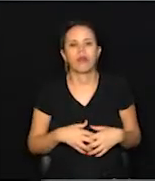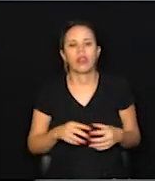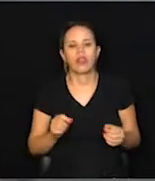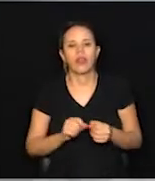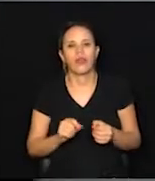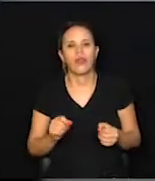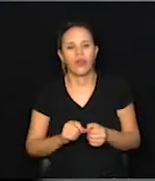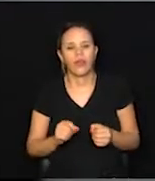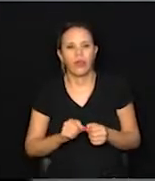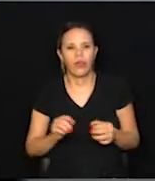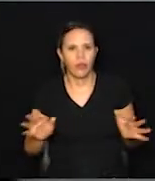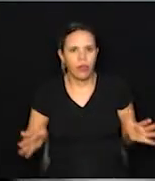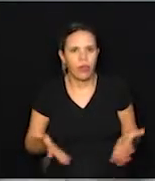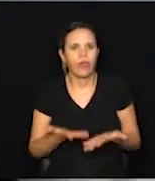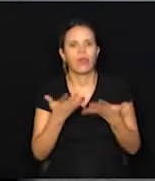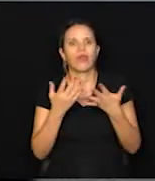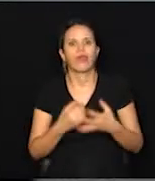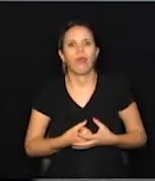o incentivo e